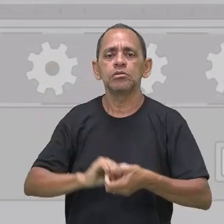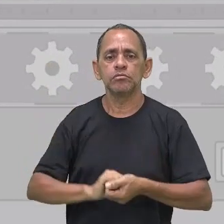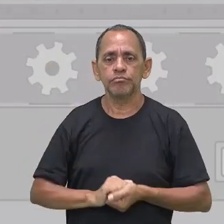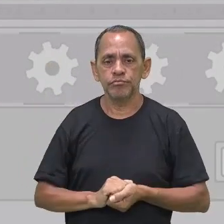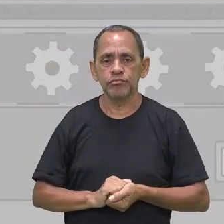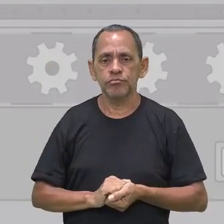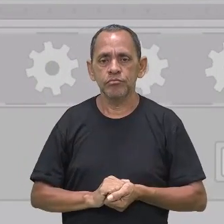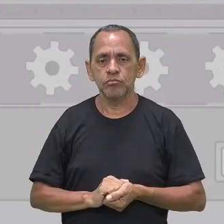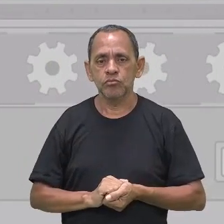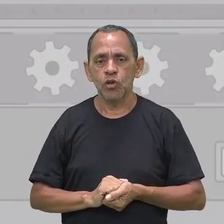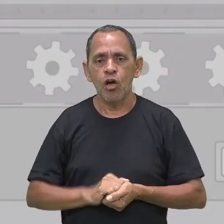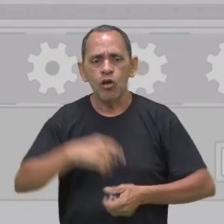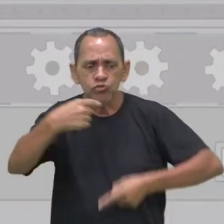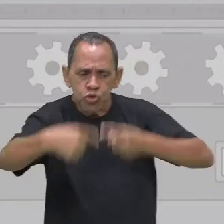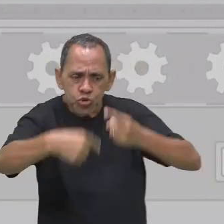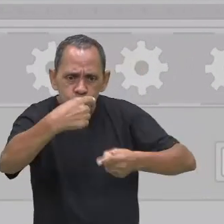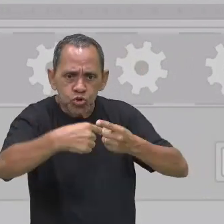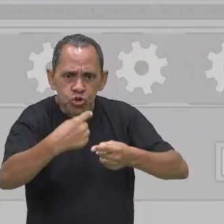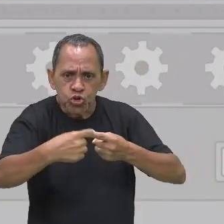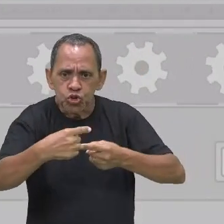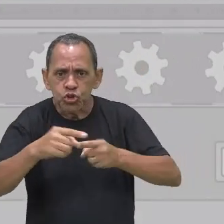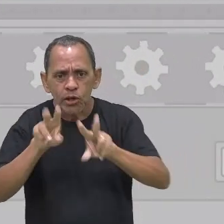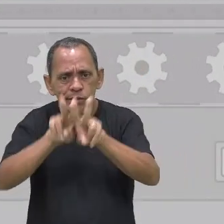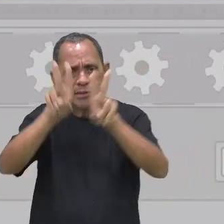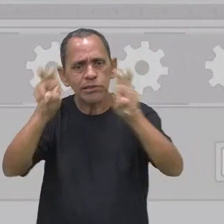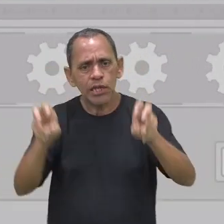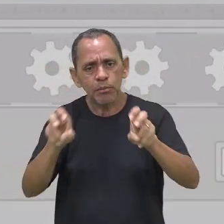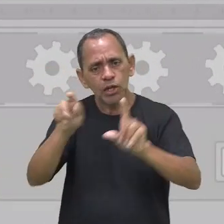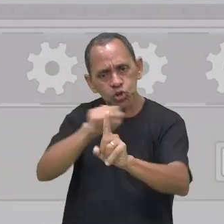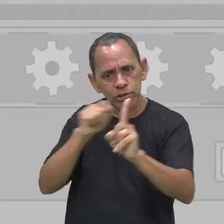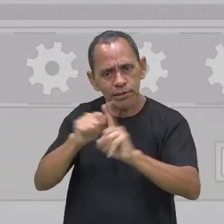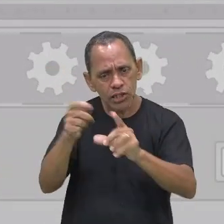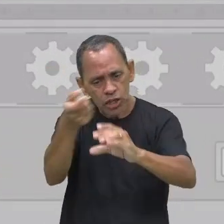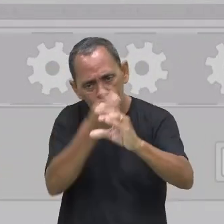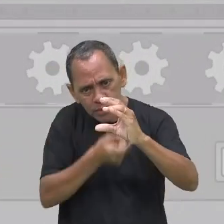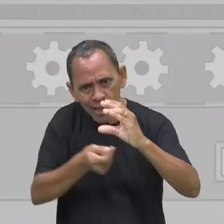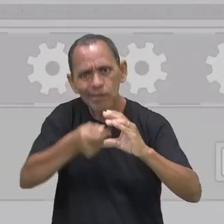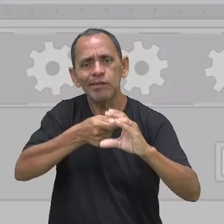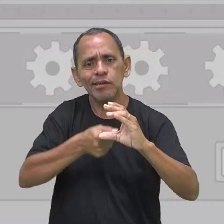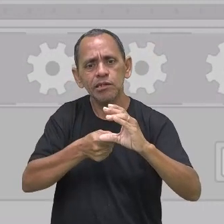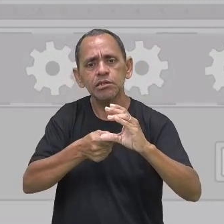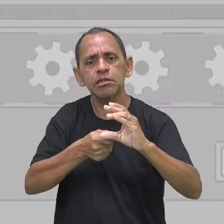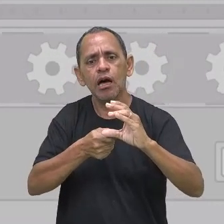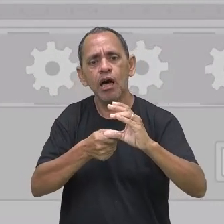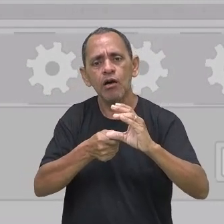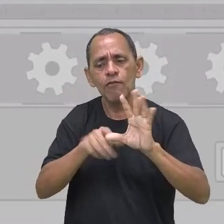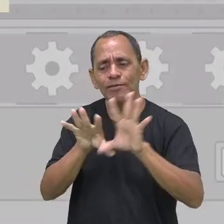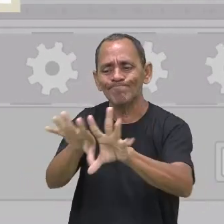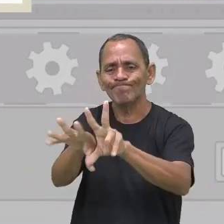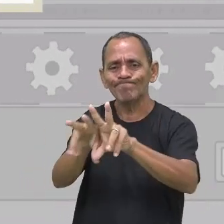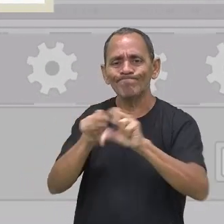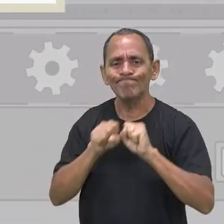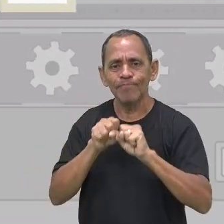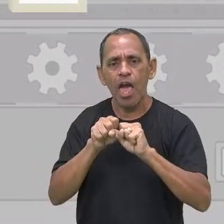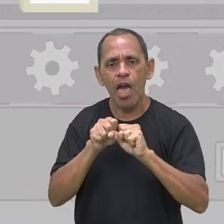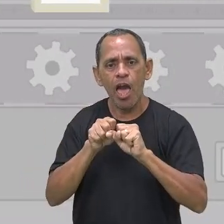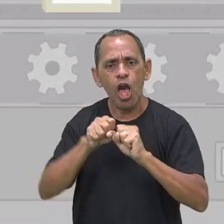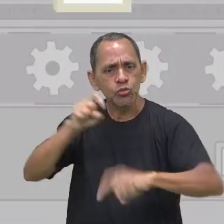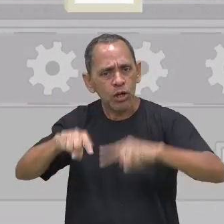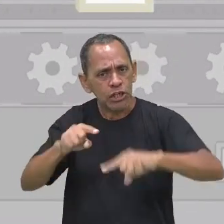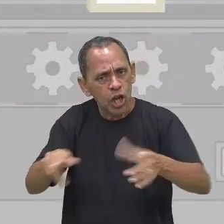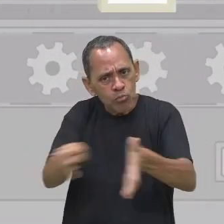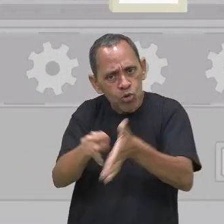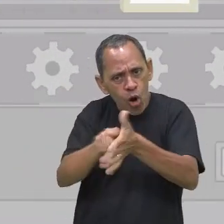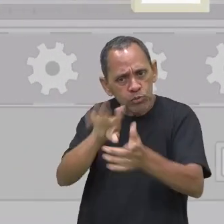eles vão dizer, olha, essa sociedade, a sociedade capitalista, ela se apropria, né, dos bens